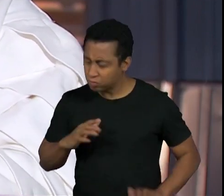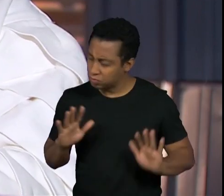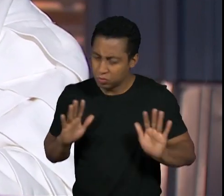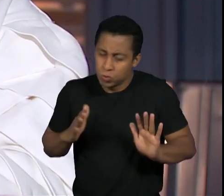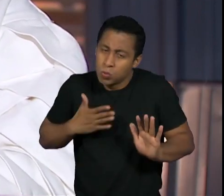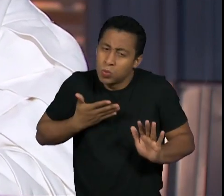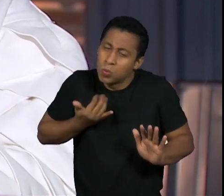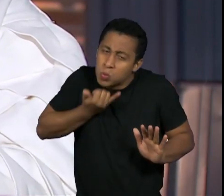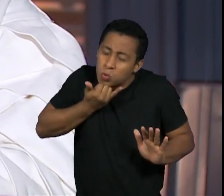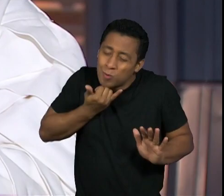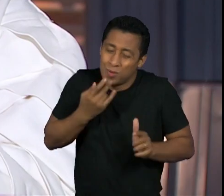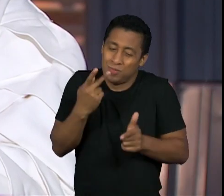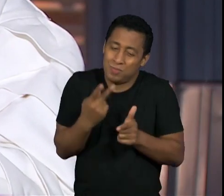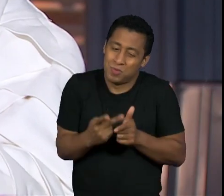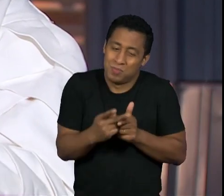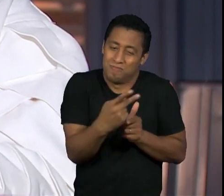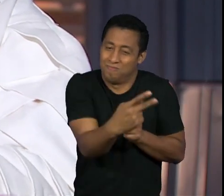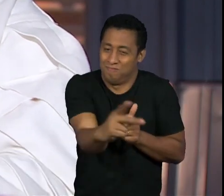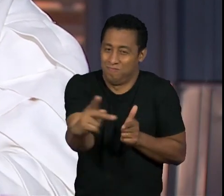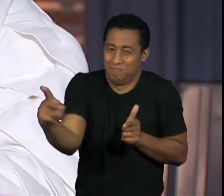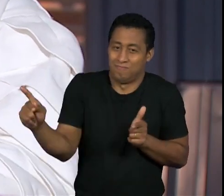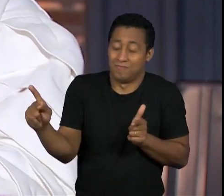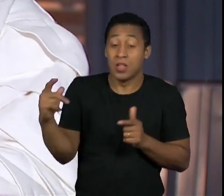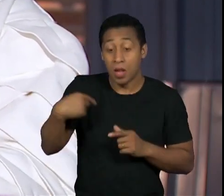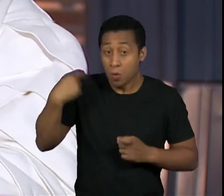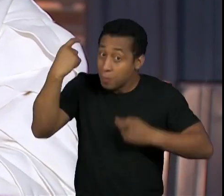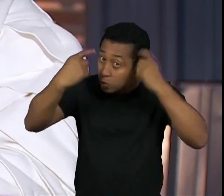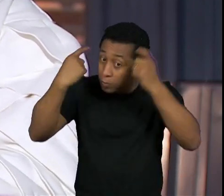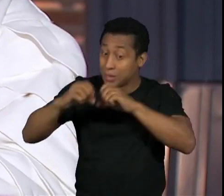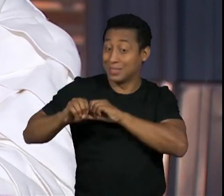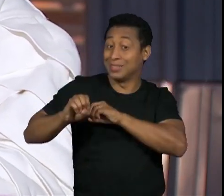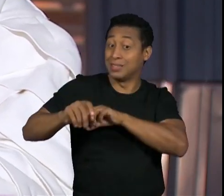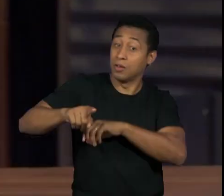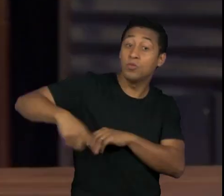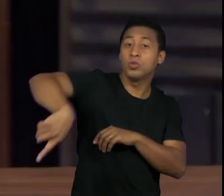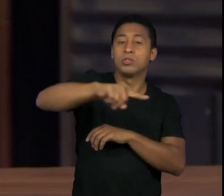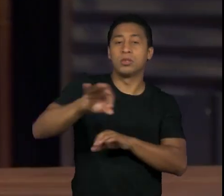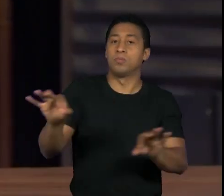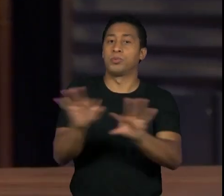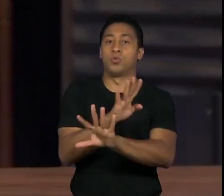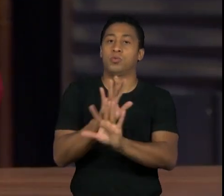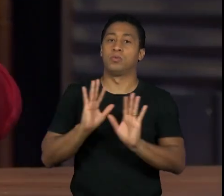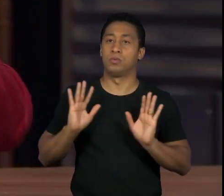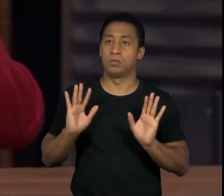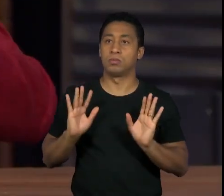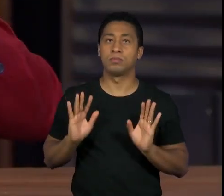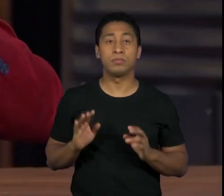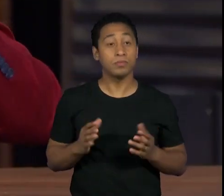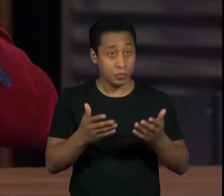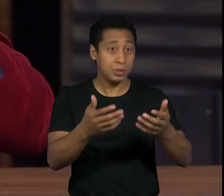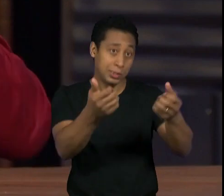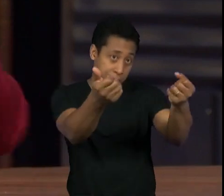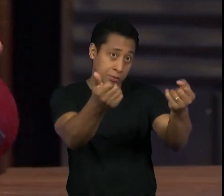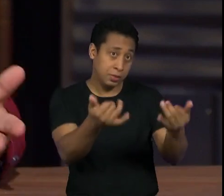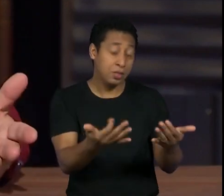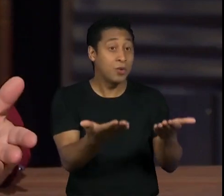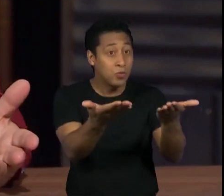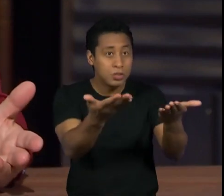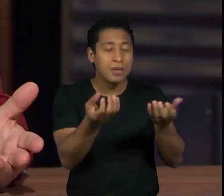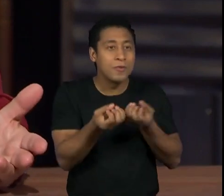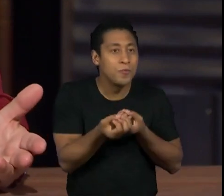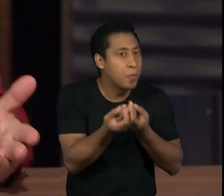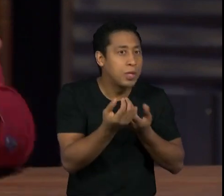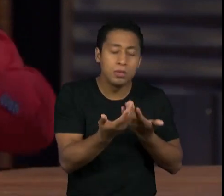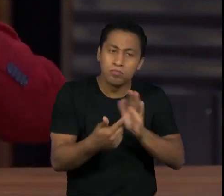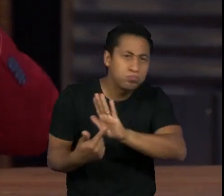resolver aqui é como educar vocês nesse sentido de uma consciência crítica política. É o que você está falando agora. Você é muito